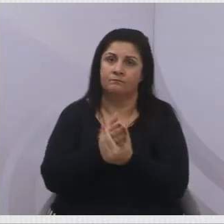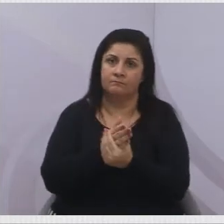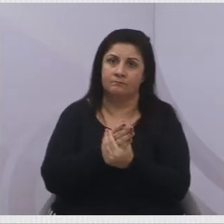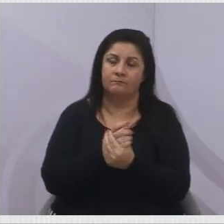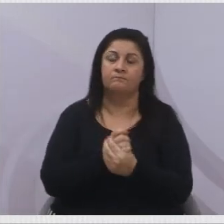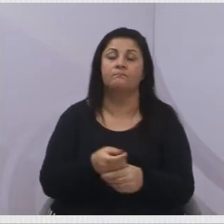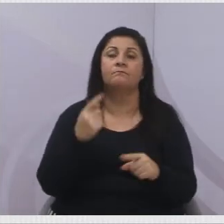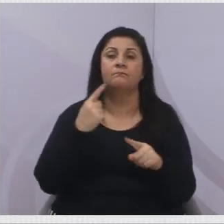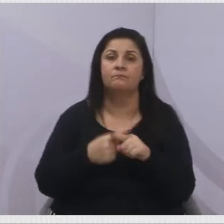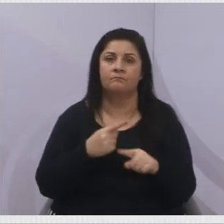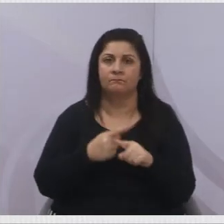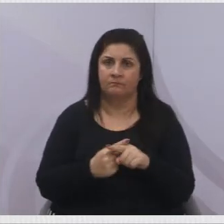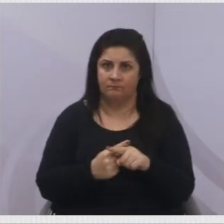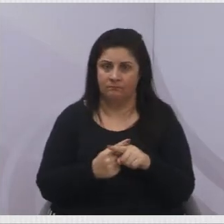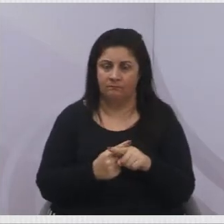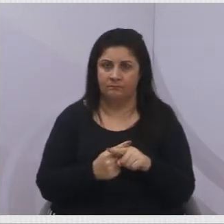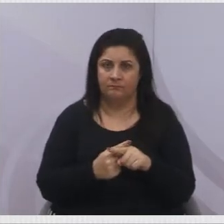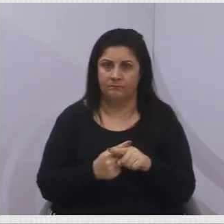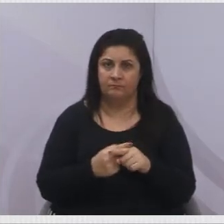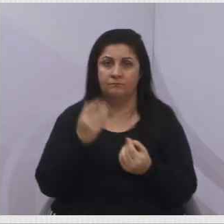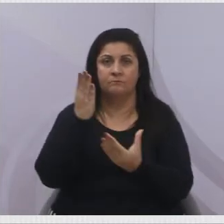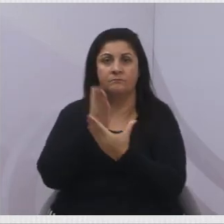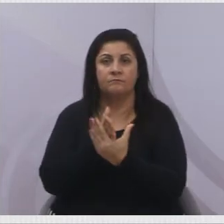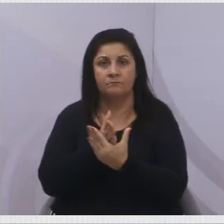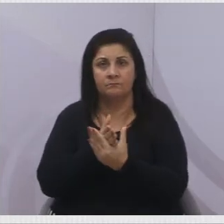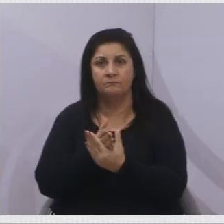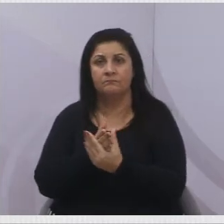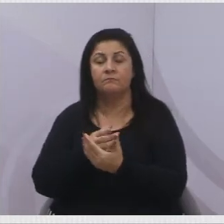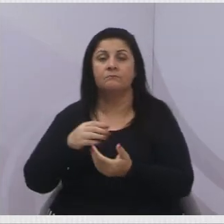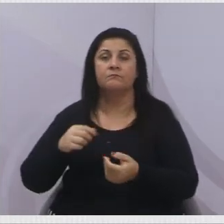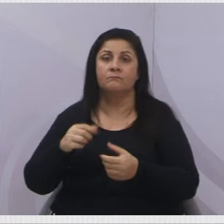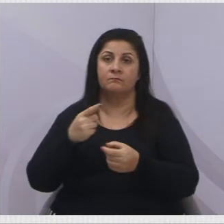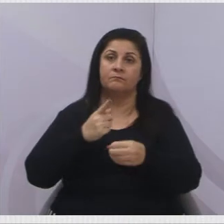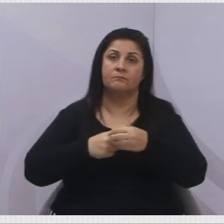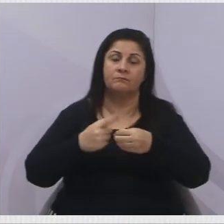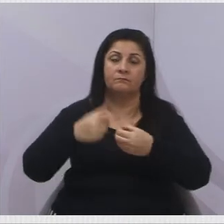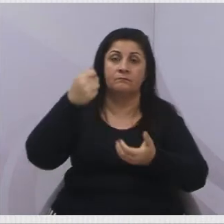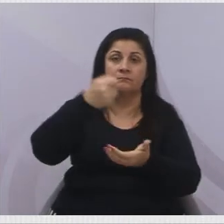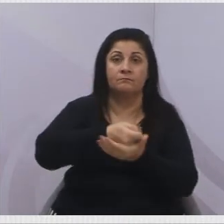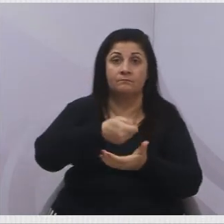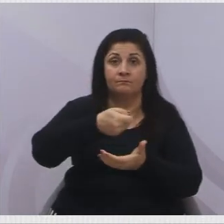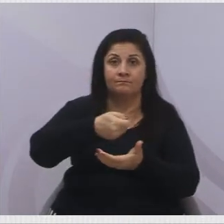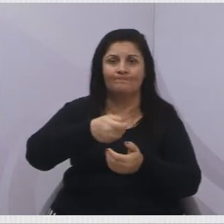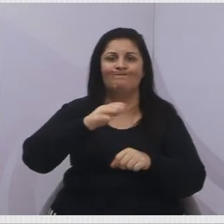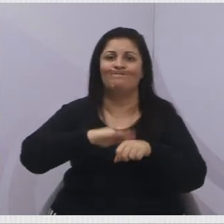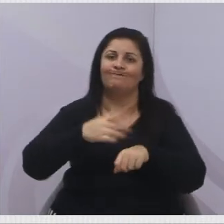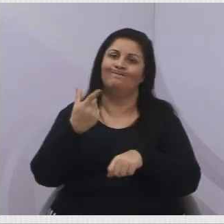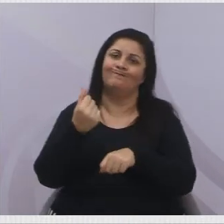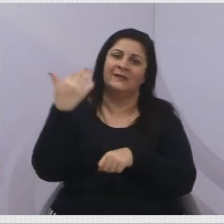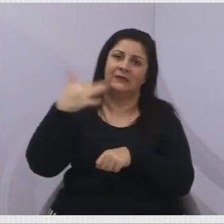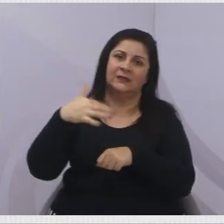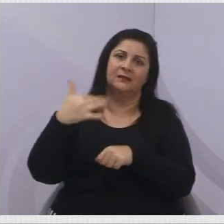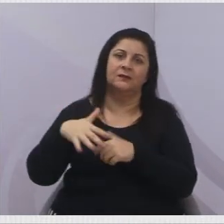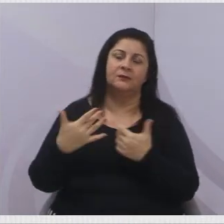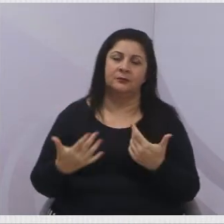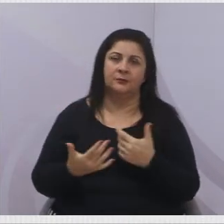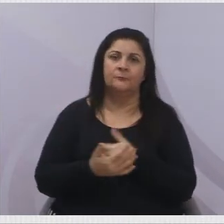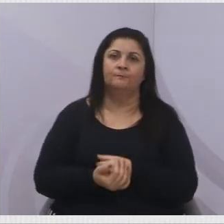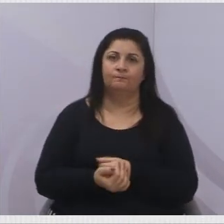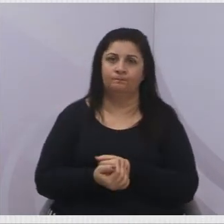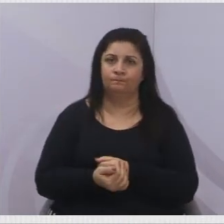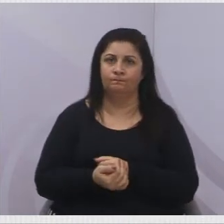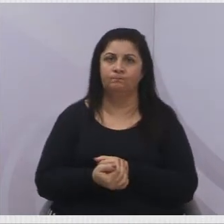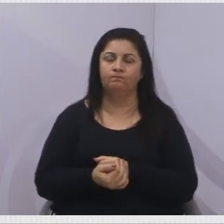que foram pagas pelo município tinham um valor maior, né? Elas eram de